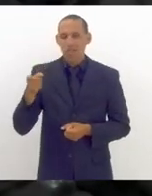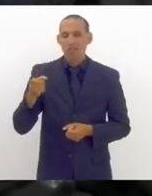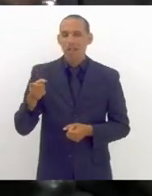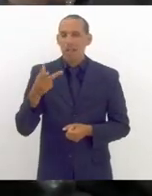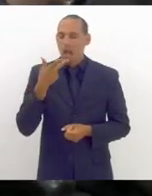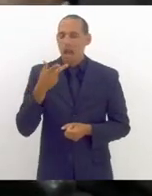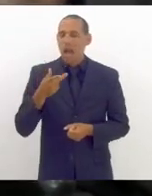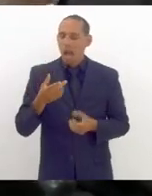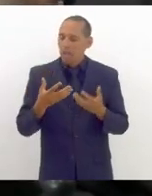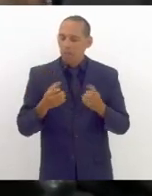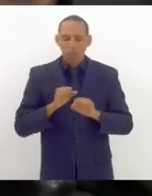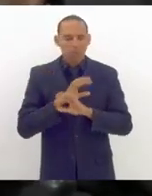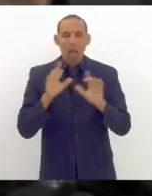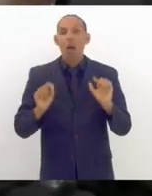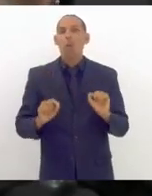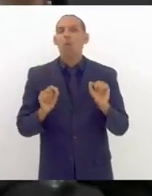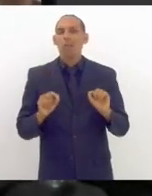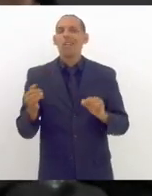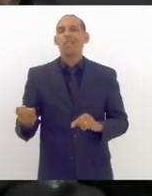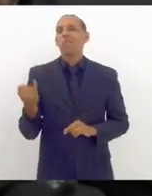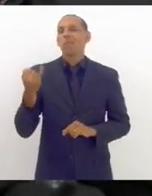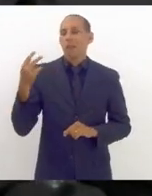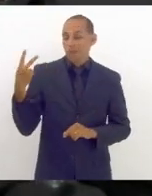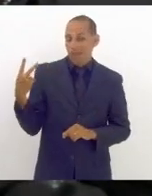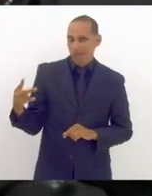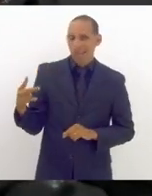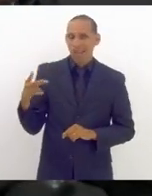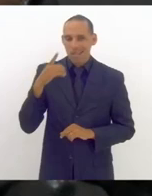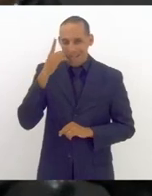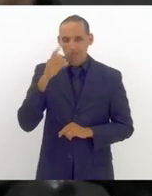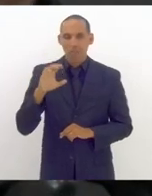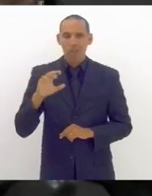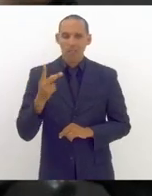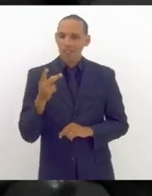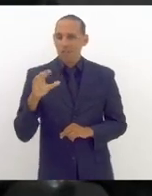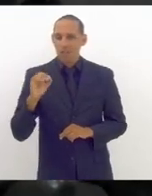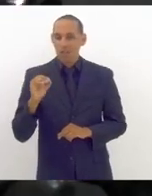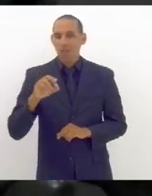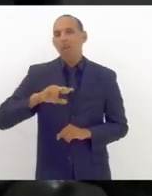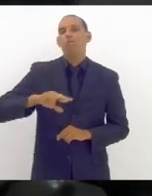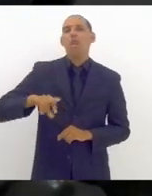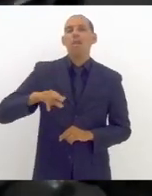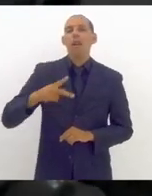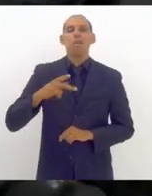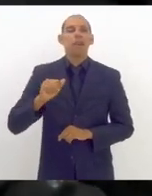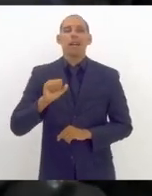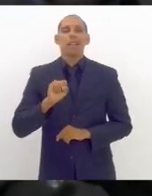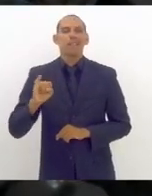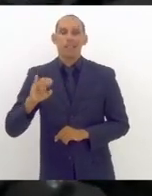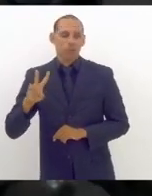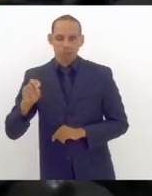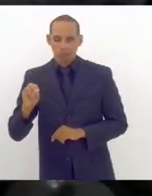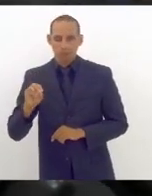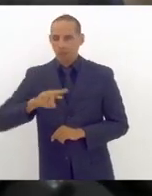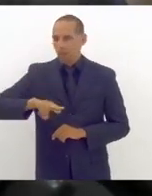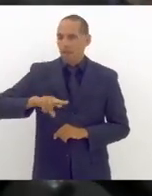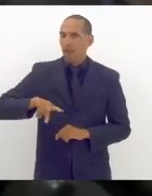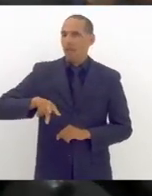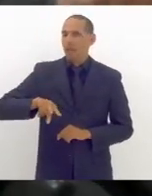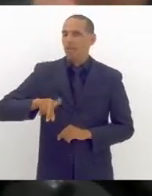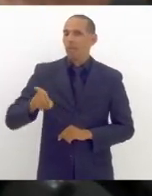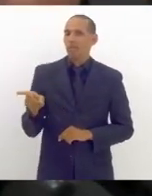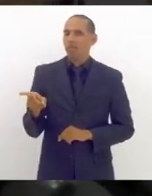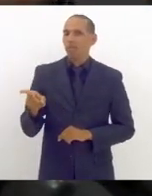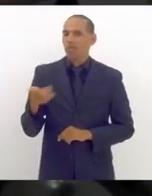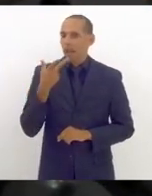claramente que o importante dele Deputado Chico Machado não é o passivo não é o passivo